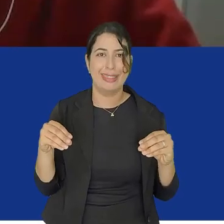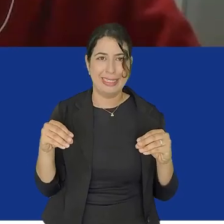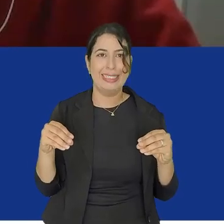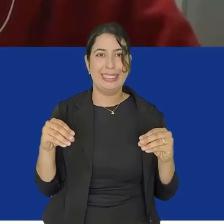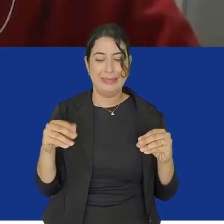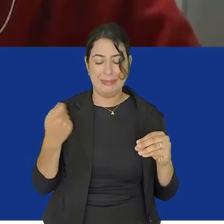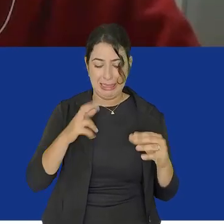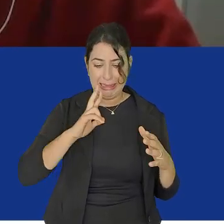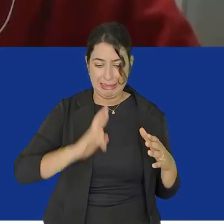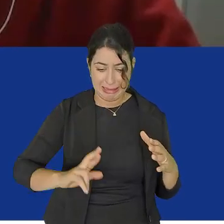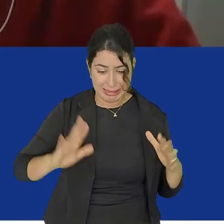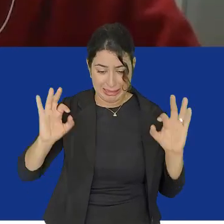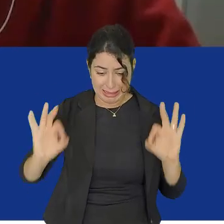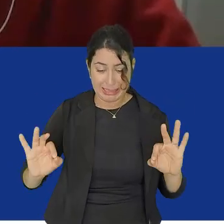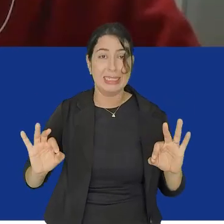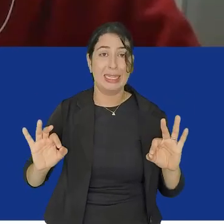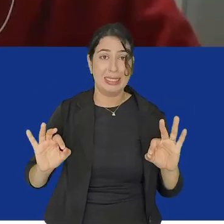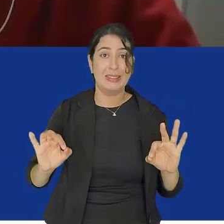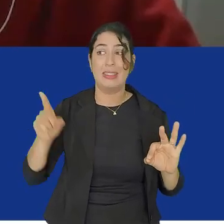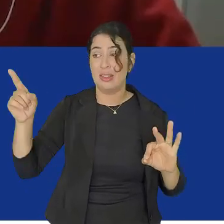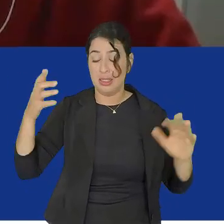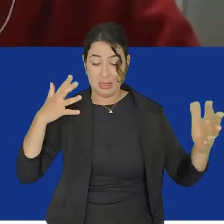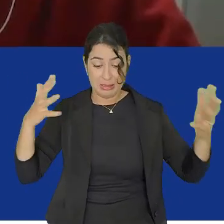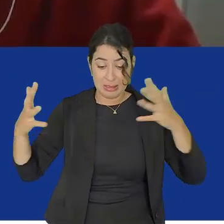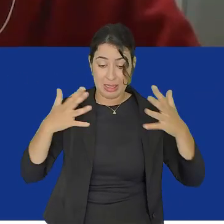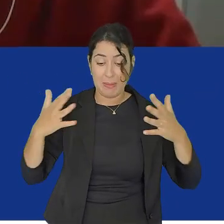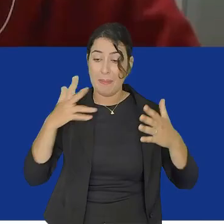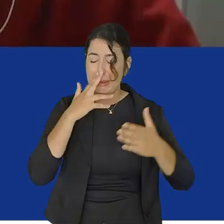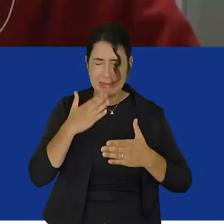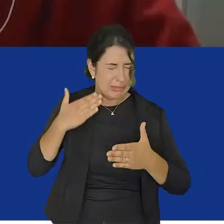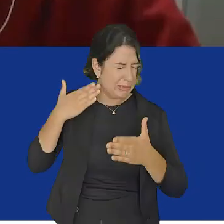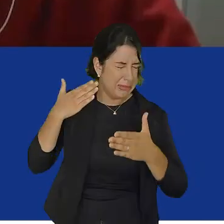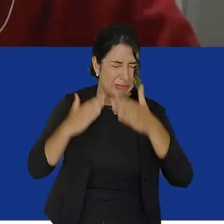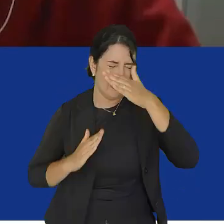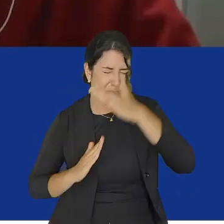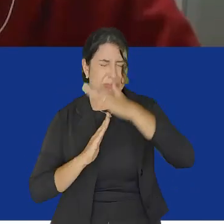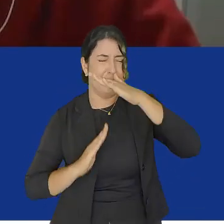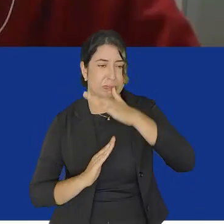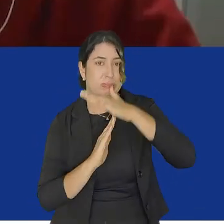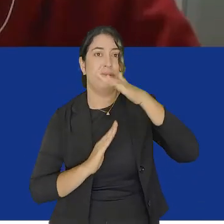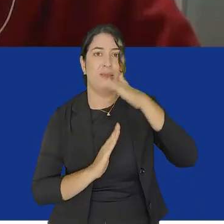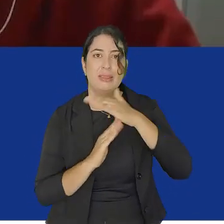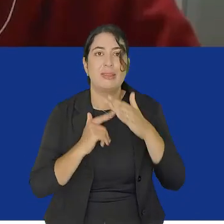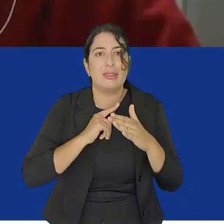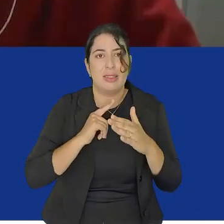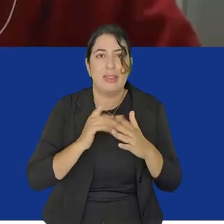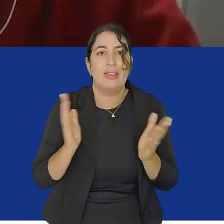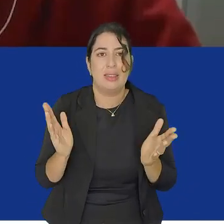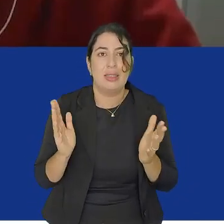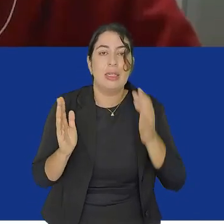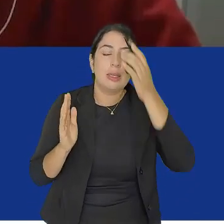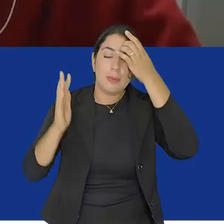dada a solução. Então, é alguém que está o tempo todo sendo testado no limite, que é aquele que tem que enfrentar, sim, as